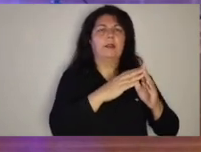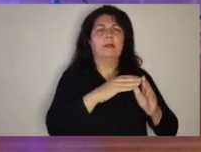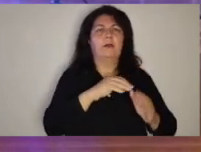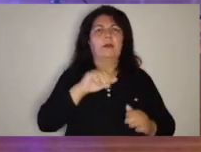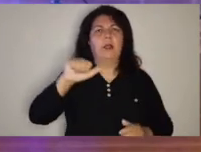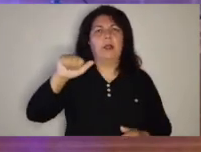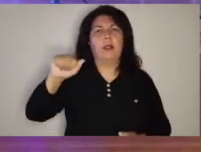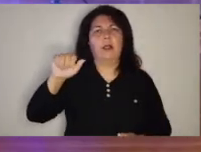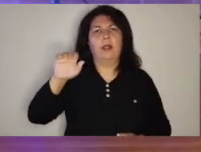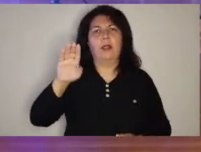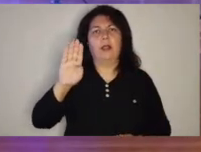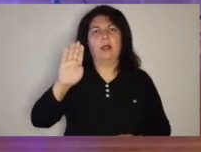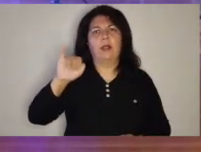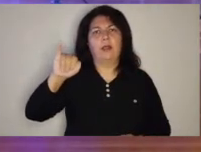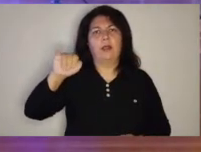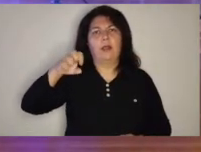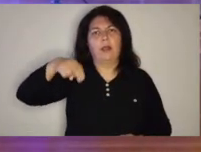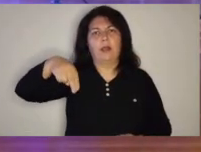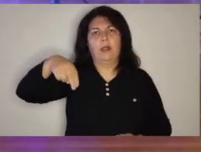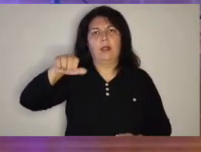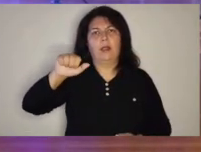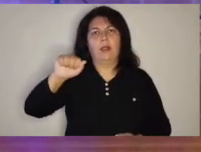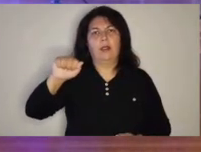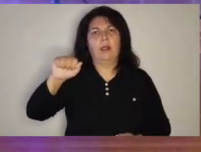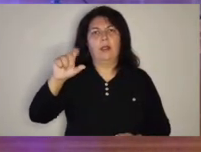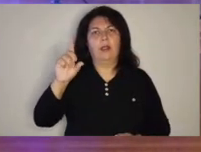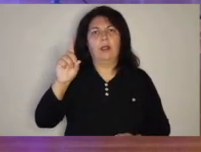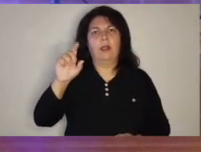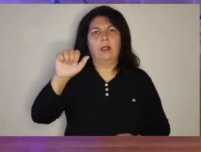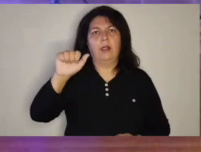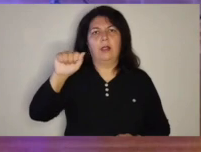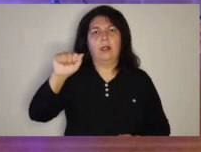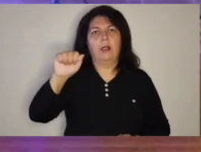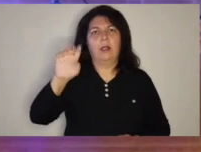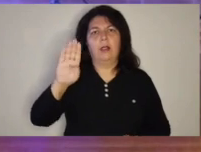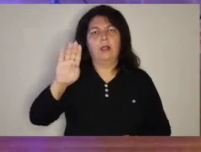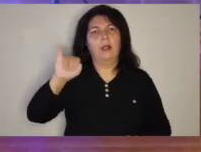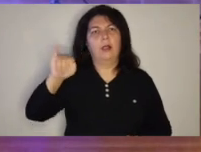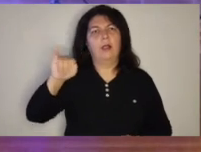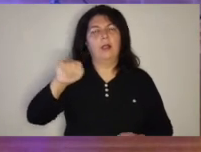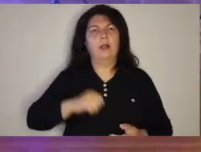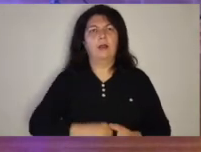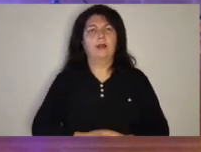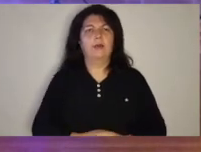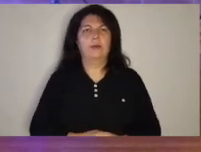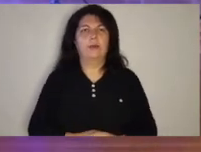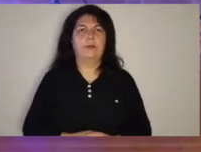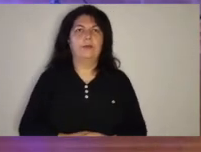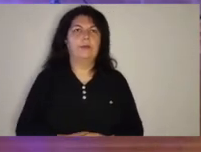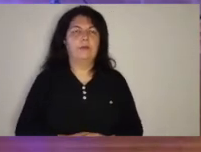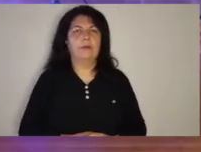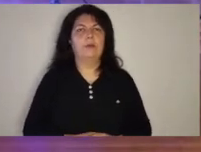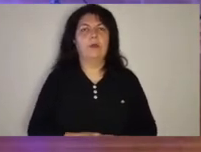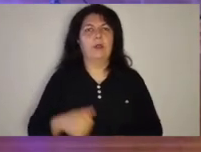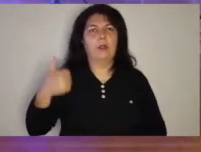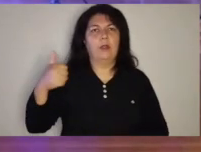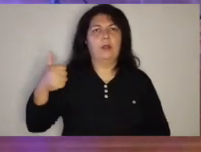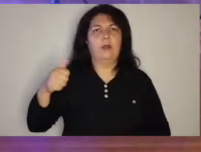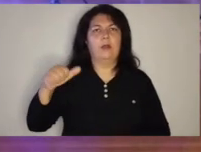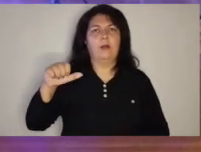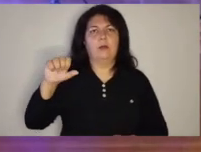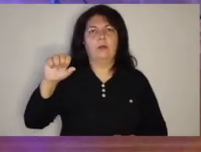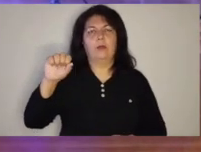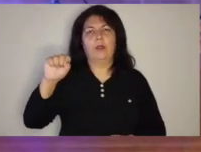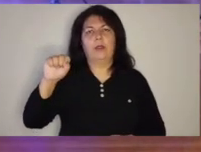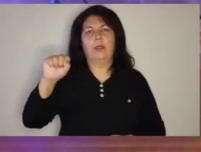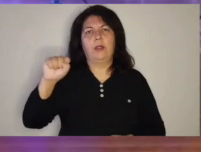chamado Abinadab. Então, se você abrir a Bíblia lá em 1 Samuel 7, do 1 ao